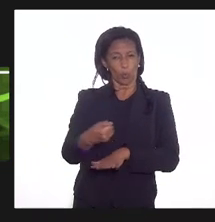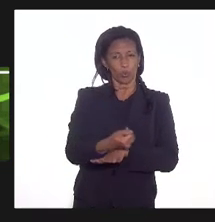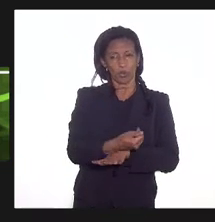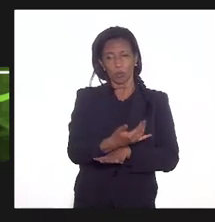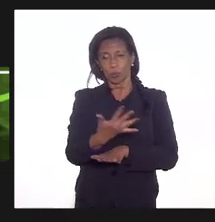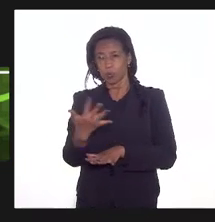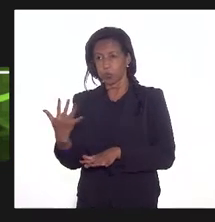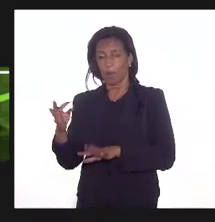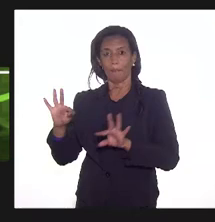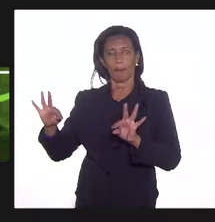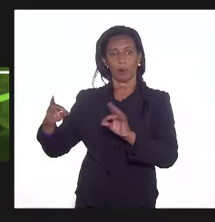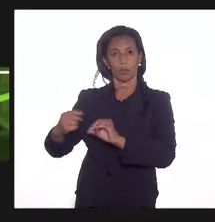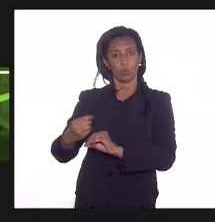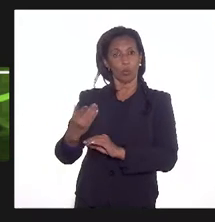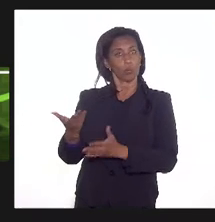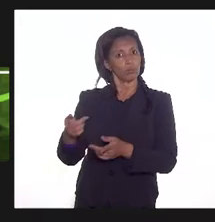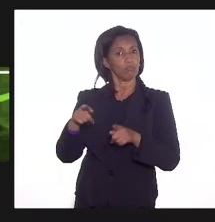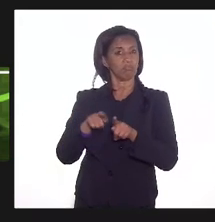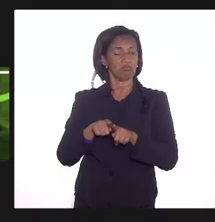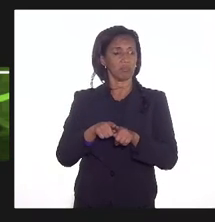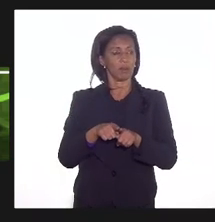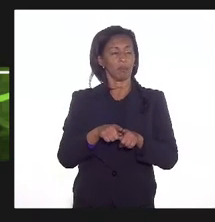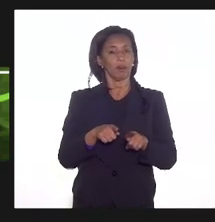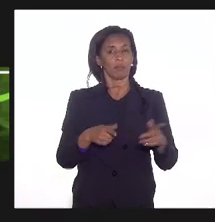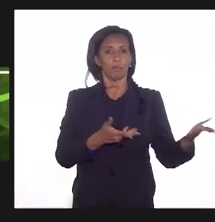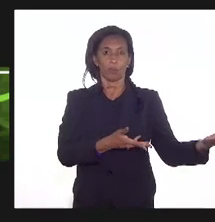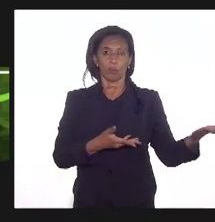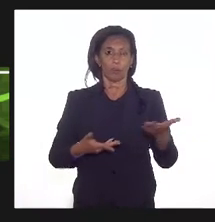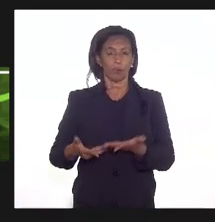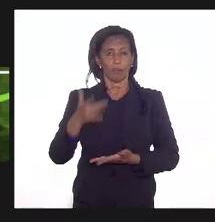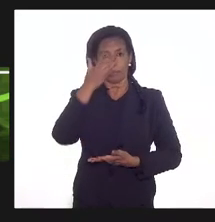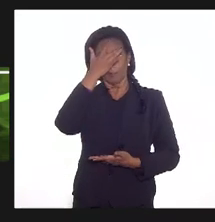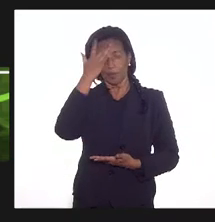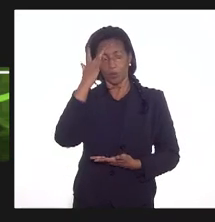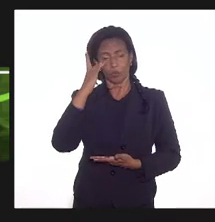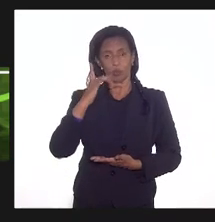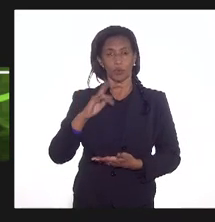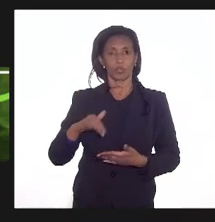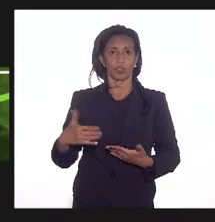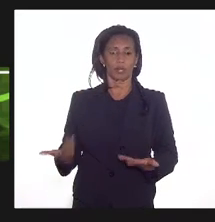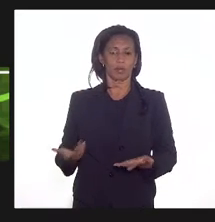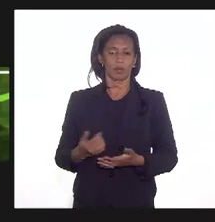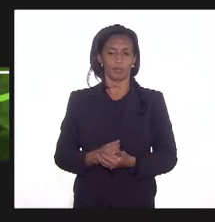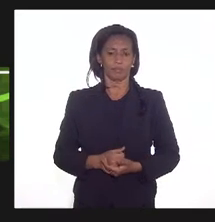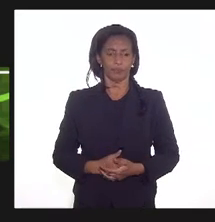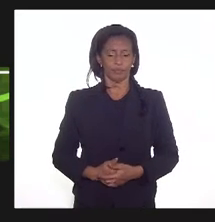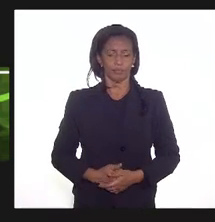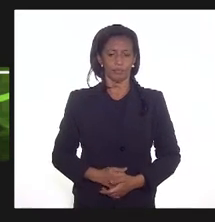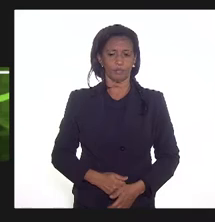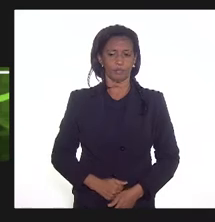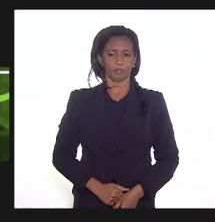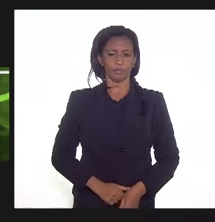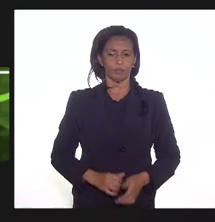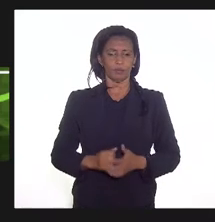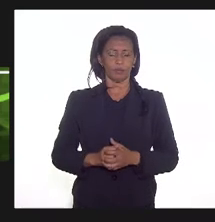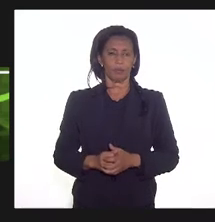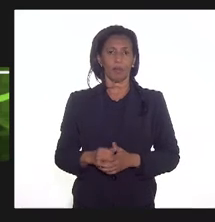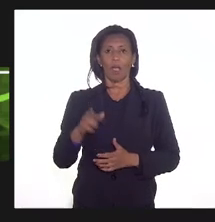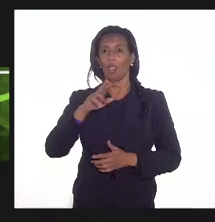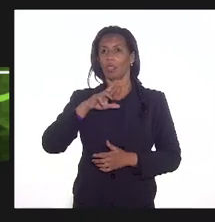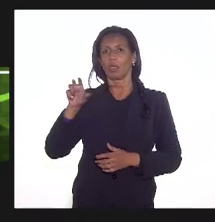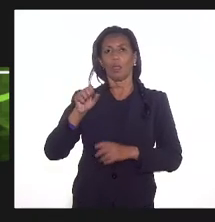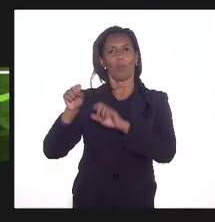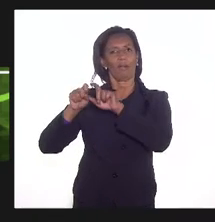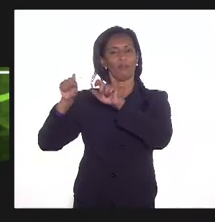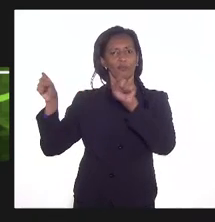e uma parte também para trazer as pessoas é que são é que não são funcionários